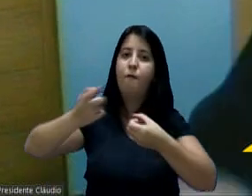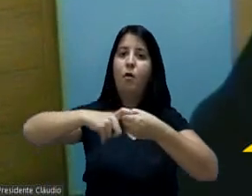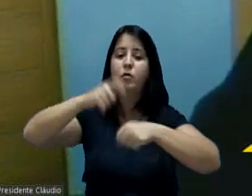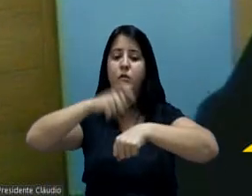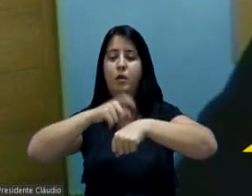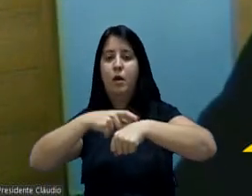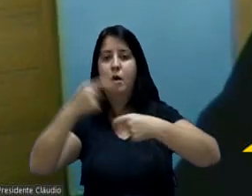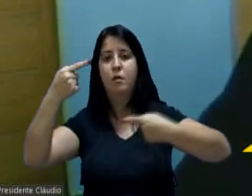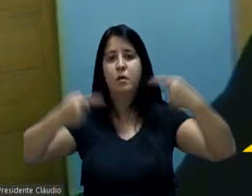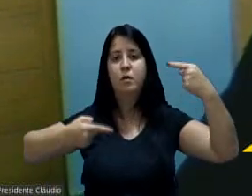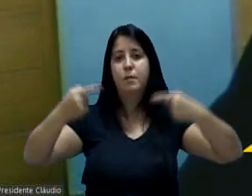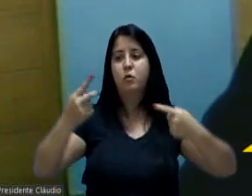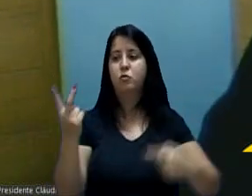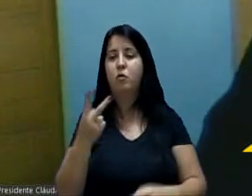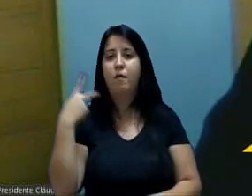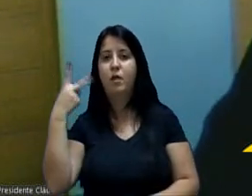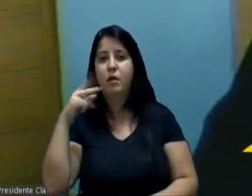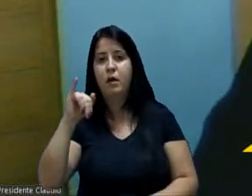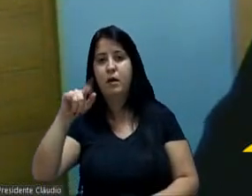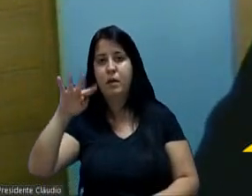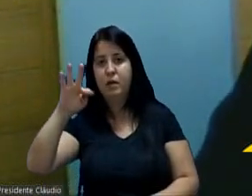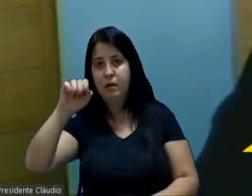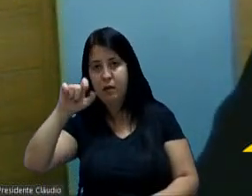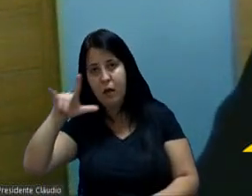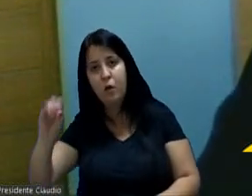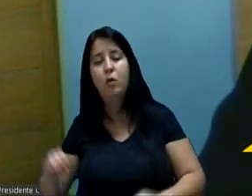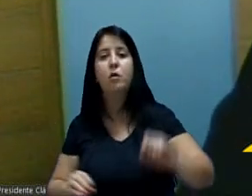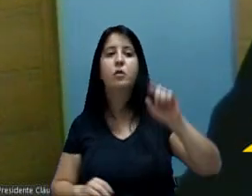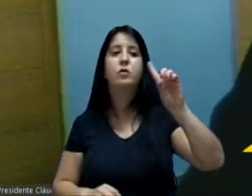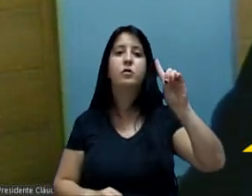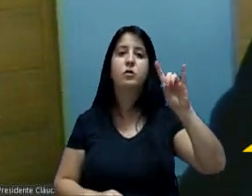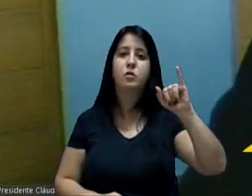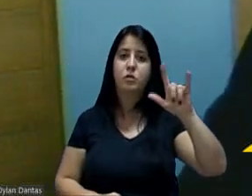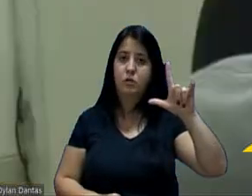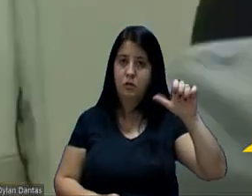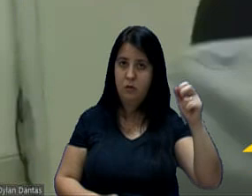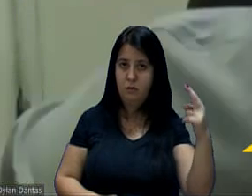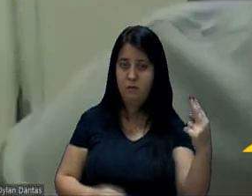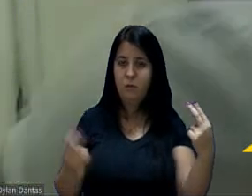vereador Ítalo e vereador Dilo, que estava com a palavra.